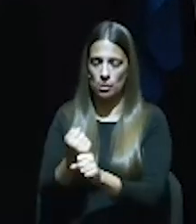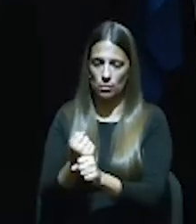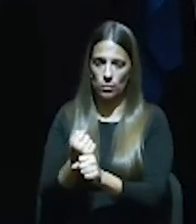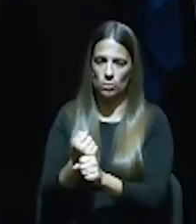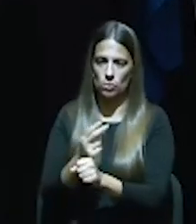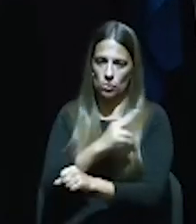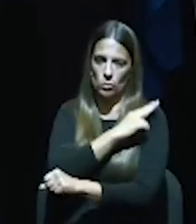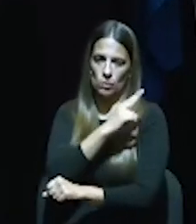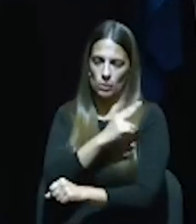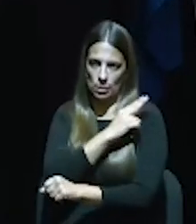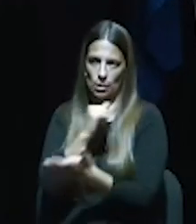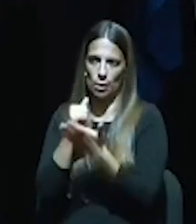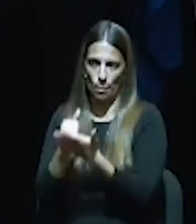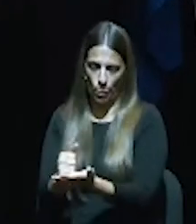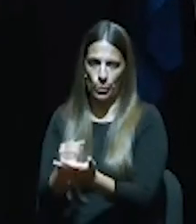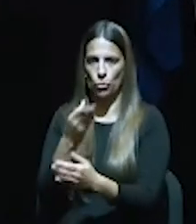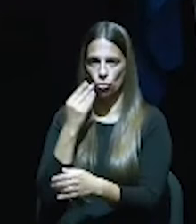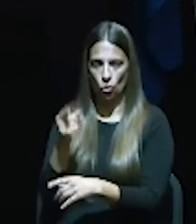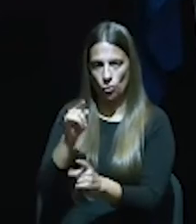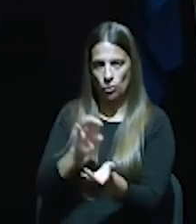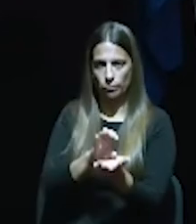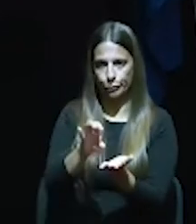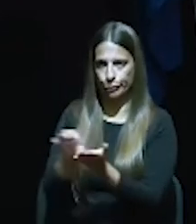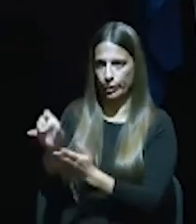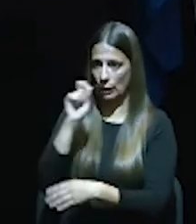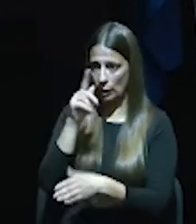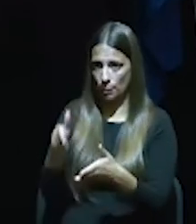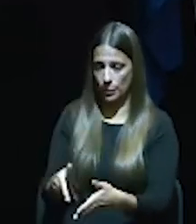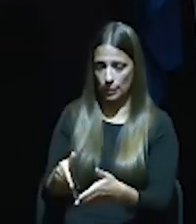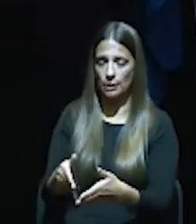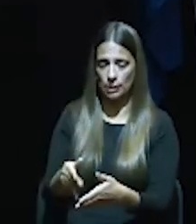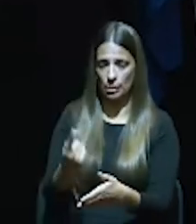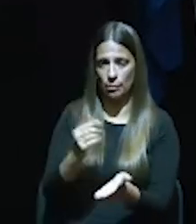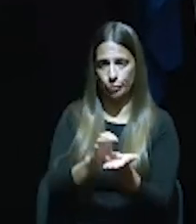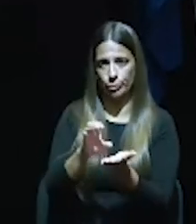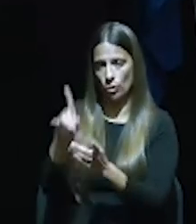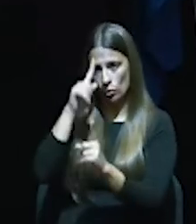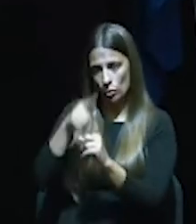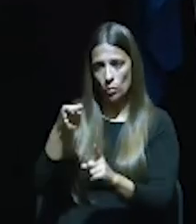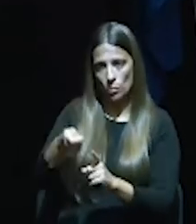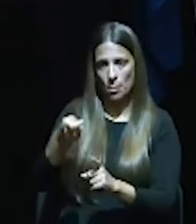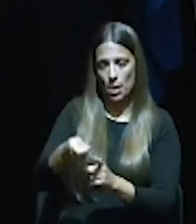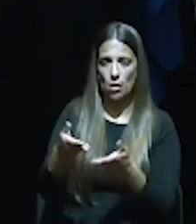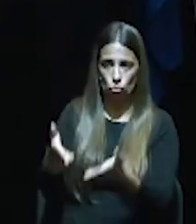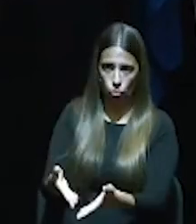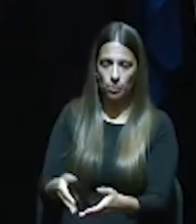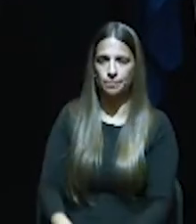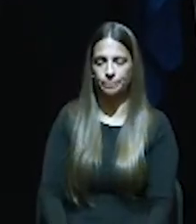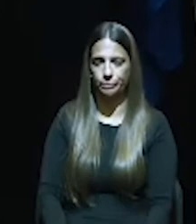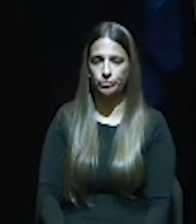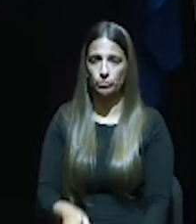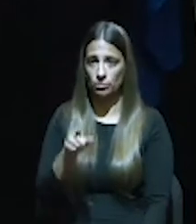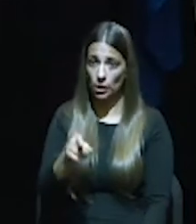das instituições de ensino superior para que seja entregue aos estudantes que precisem um montante que ajude a pagar a renda que hoje lhes é pedida. Isto